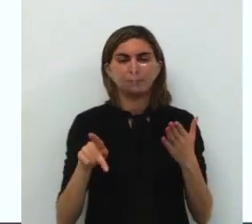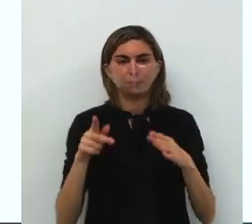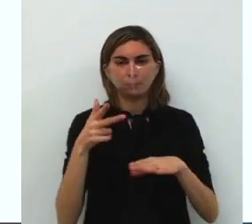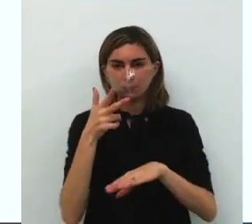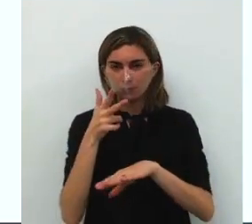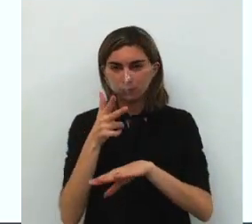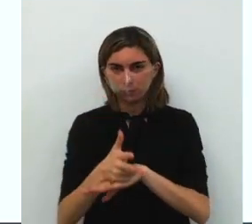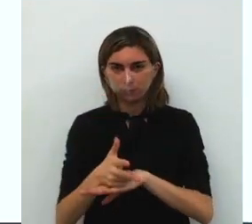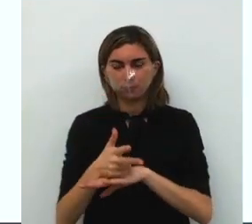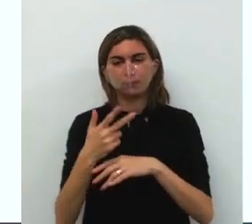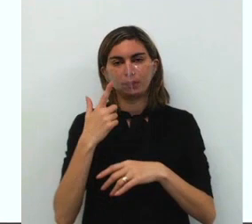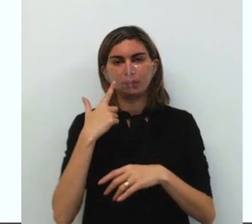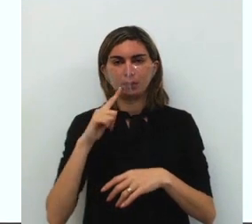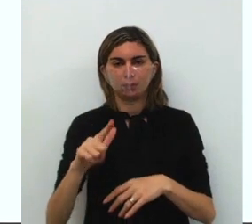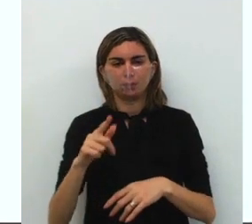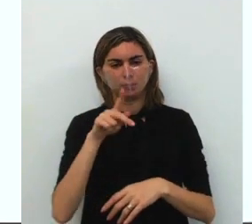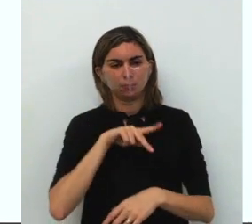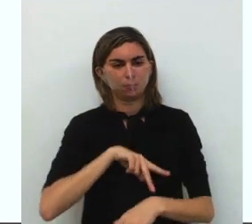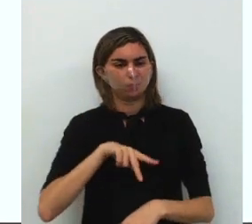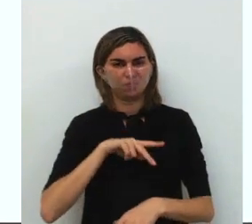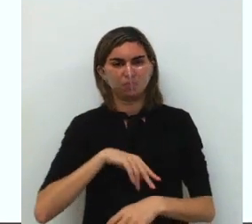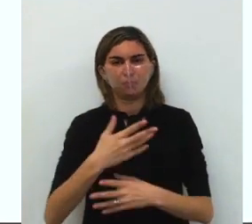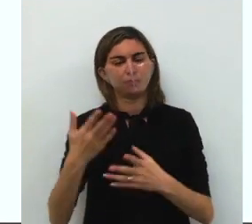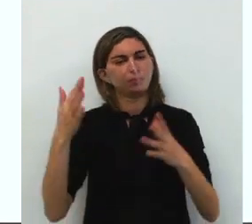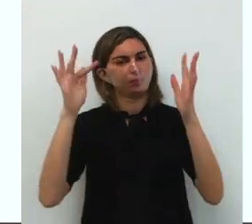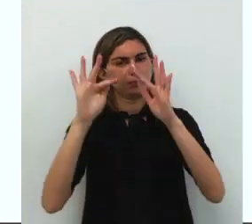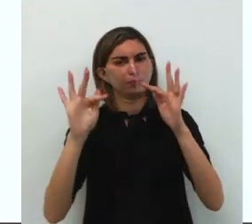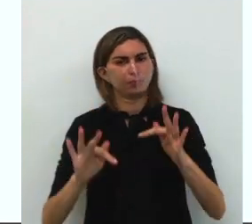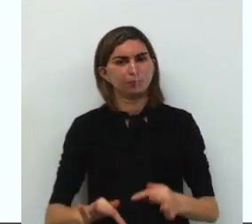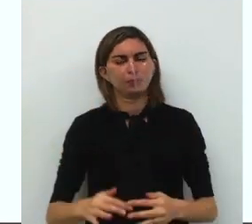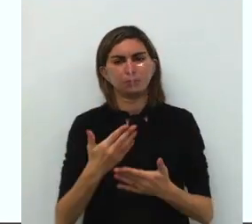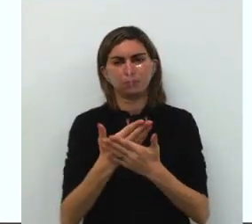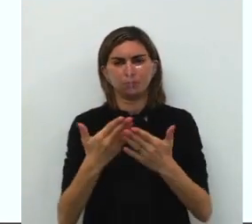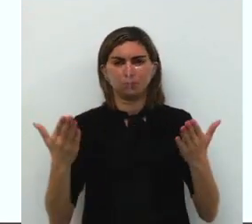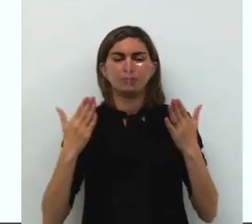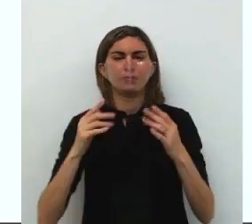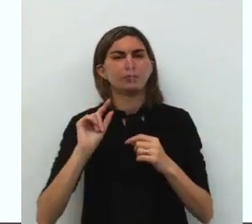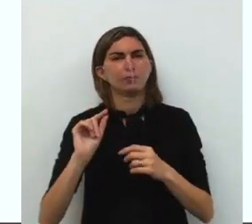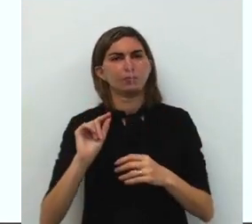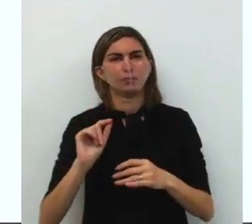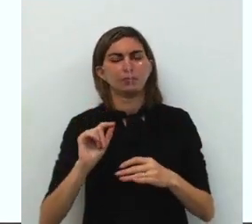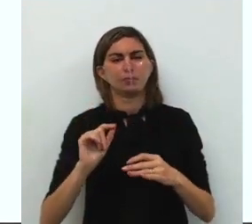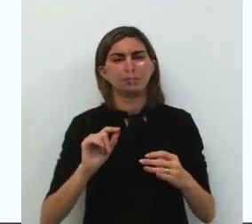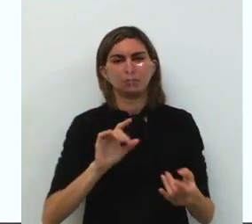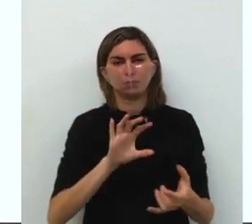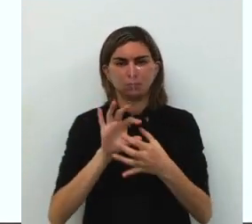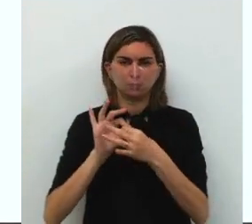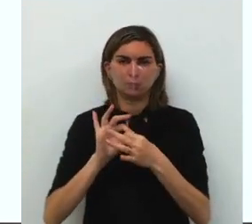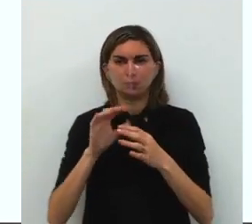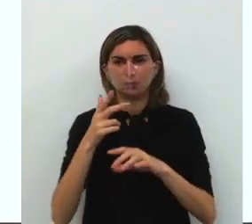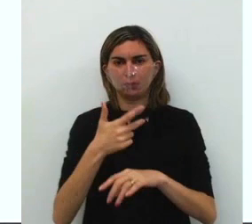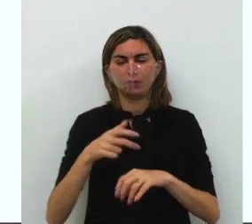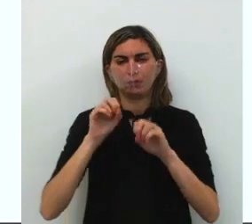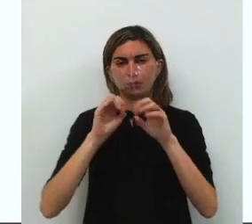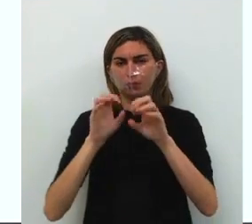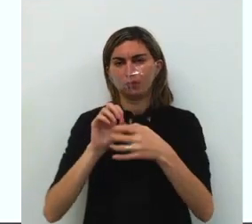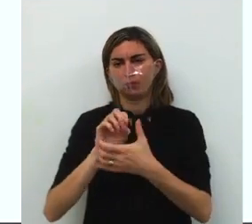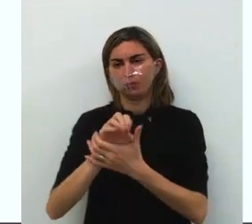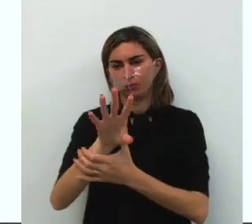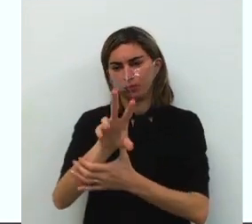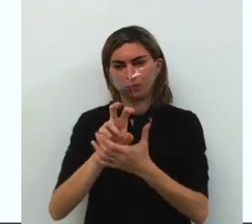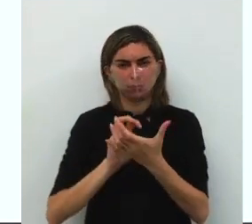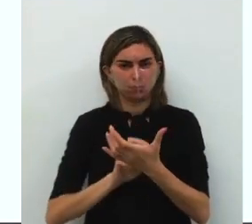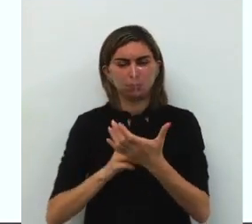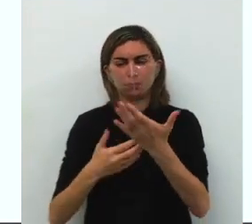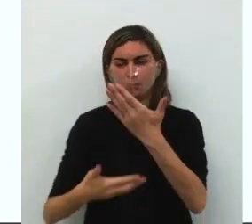da disciplina de língua portuguesa, ele vai ficar muito feliz em saber que você o quê? Você está ligado aqui no nosso EducaPE